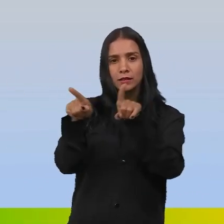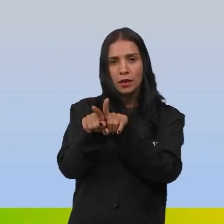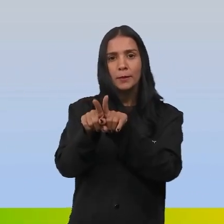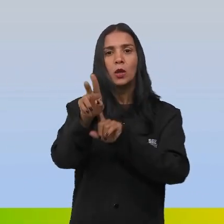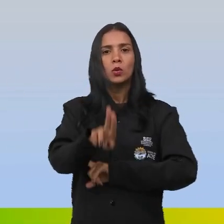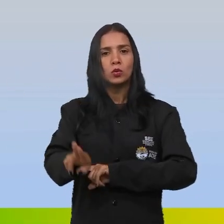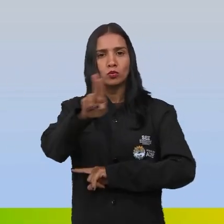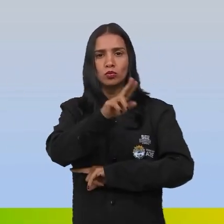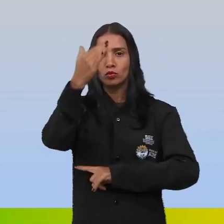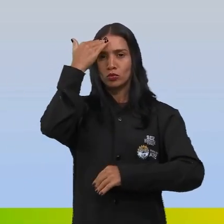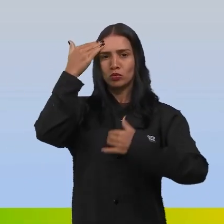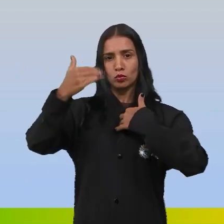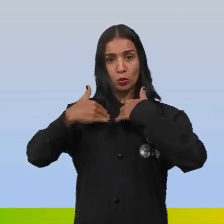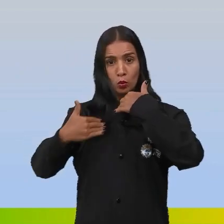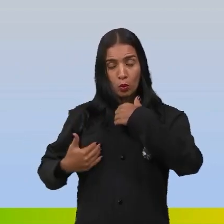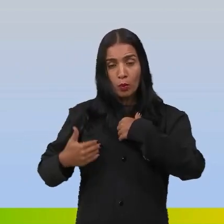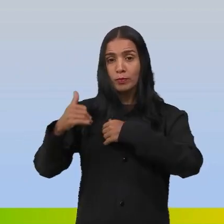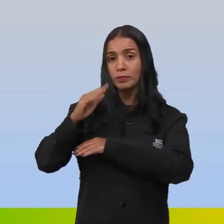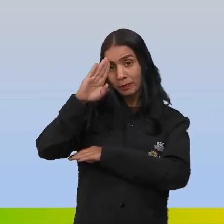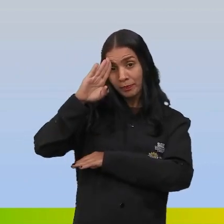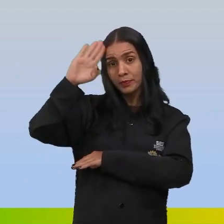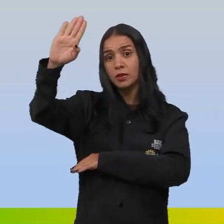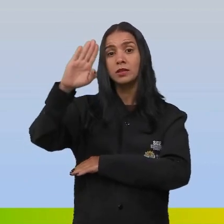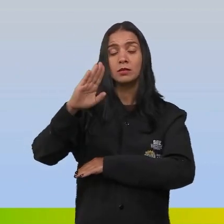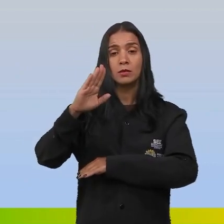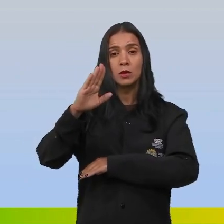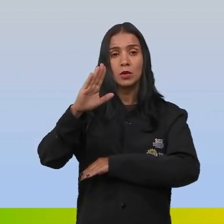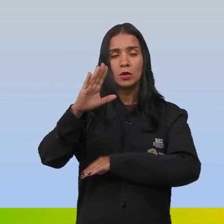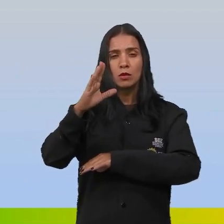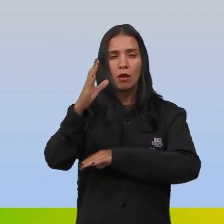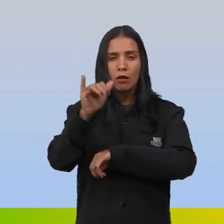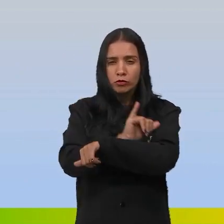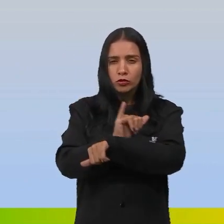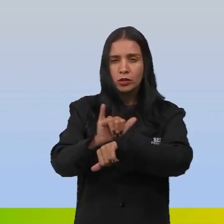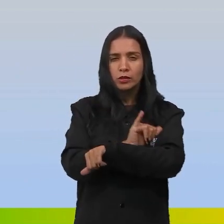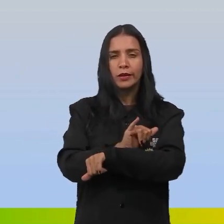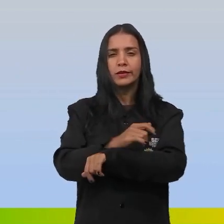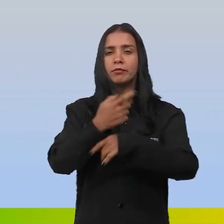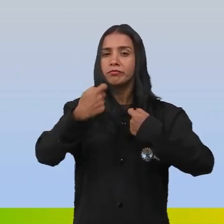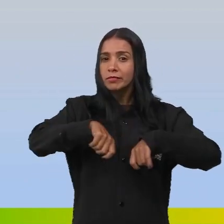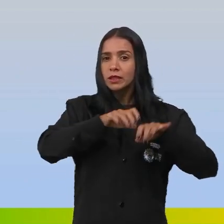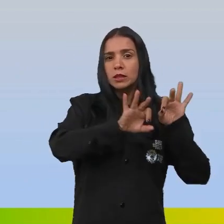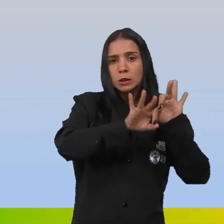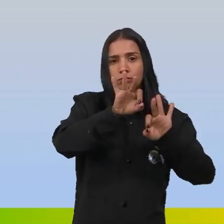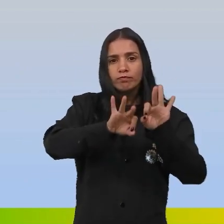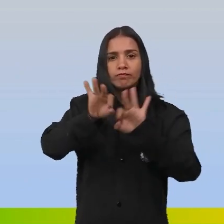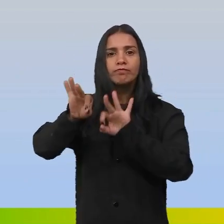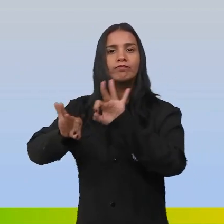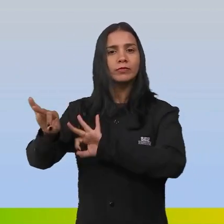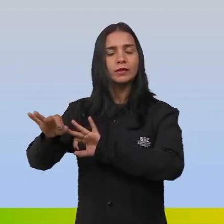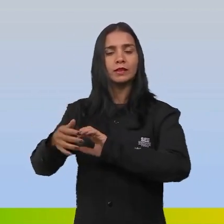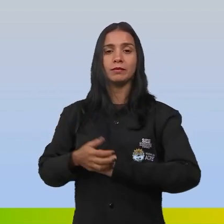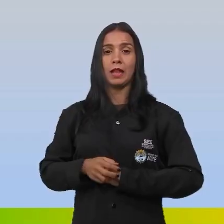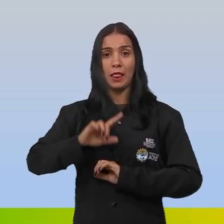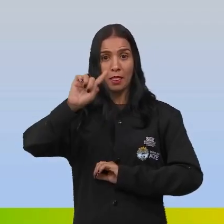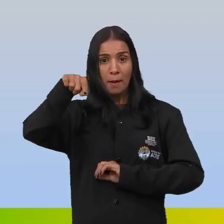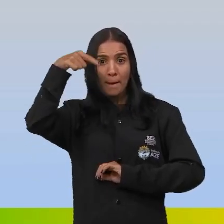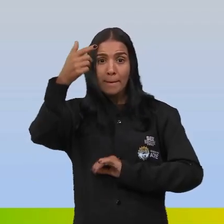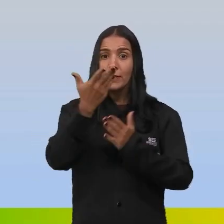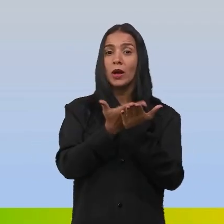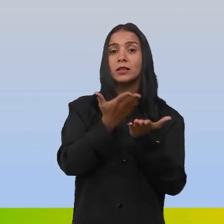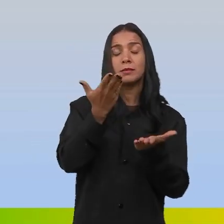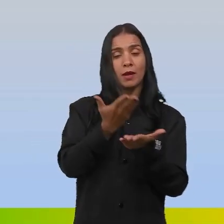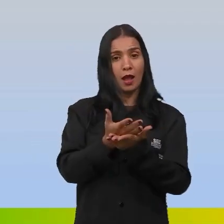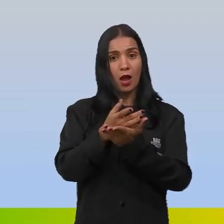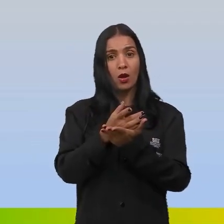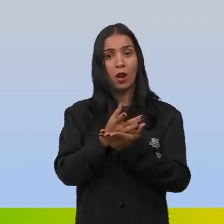principal instrumento, tudo isso tem sido de uma forma planejada. Já na próxima aula, quando a gente for falar